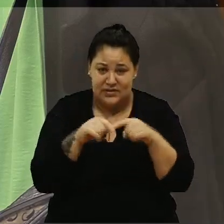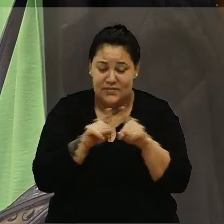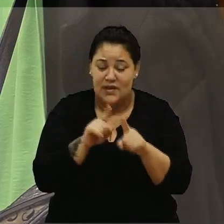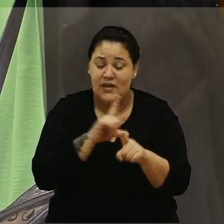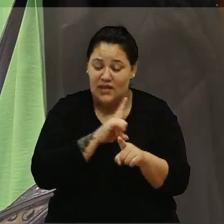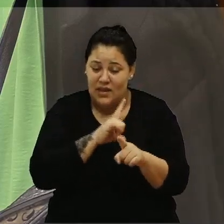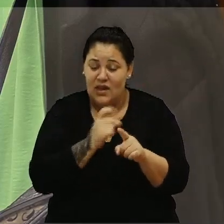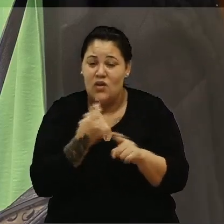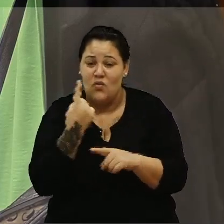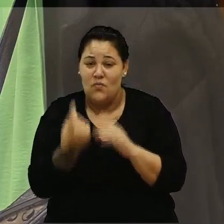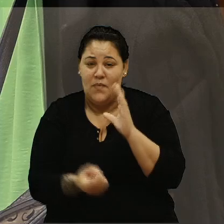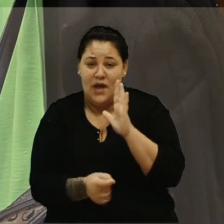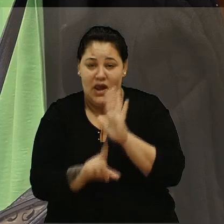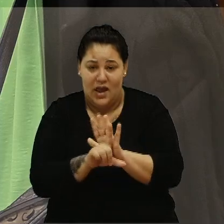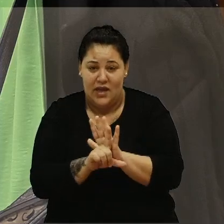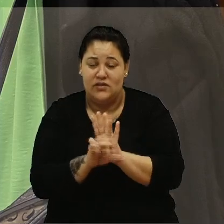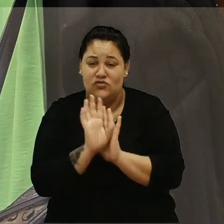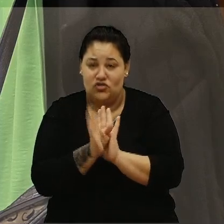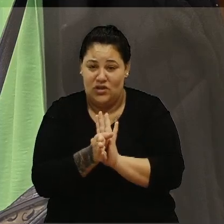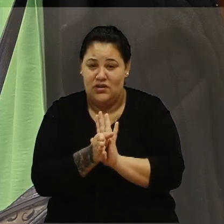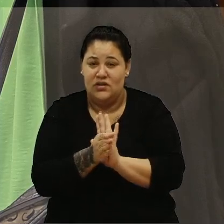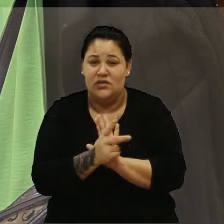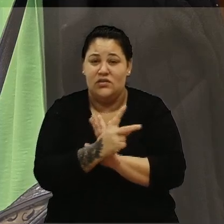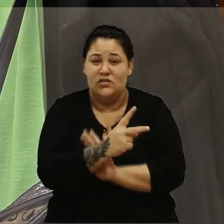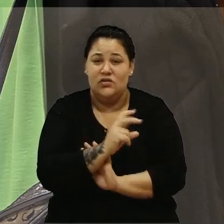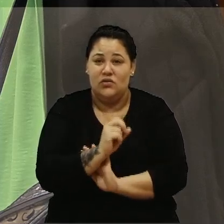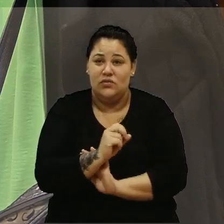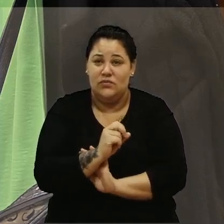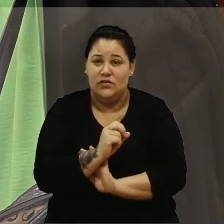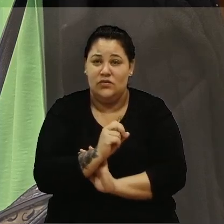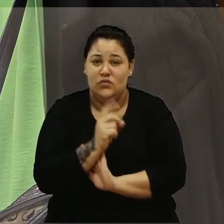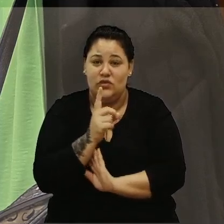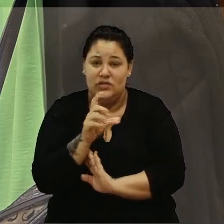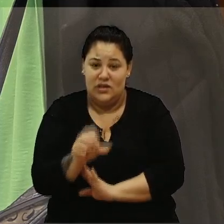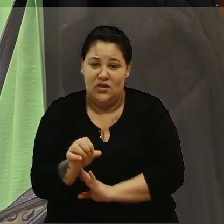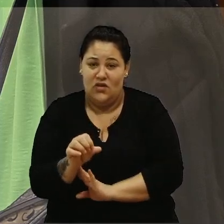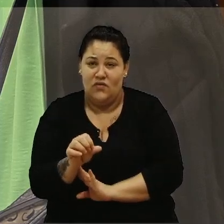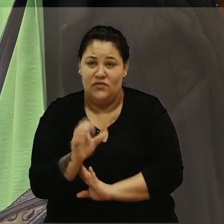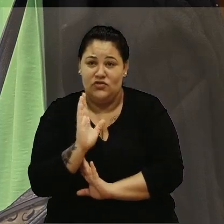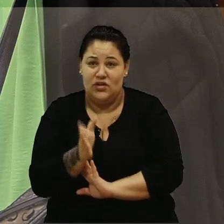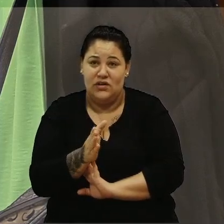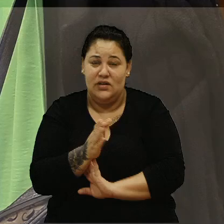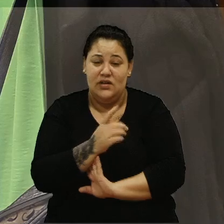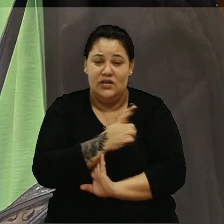lei lá de 2019, a Lei